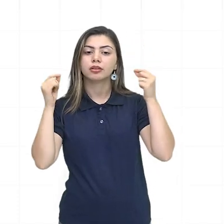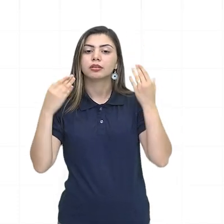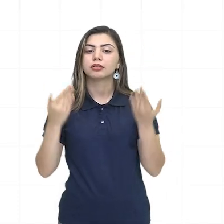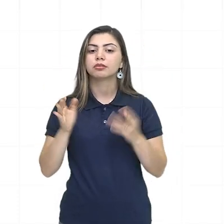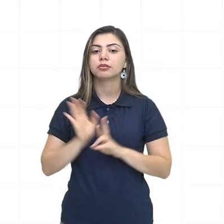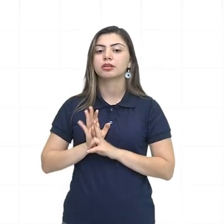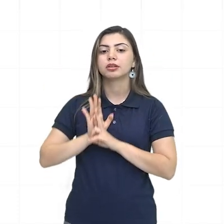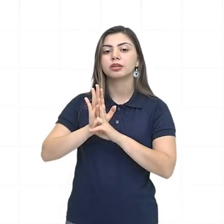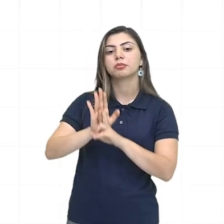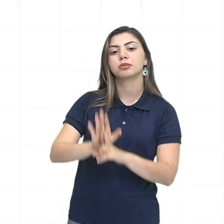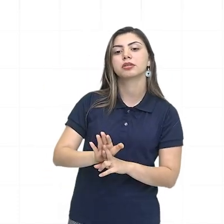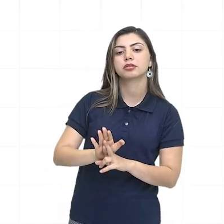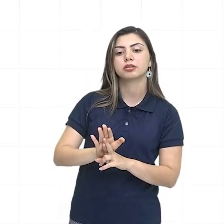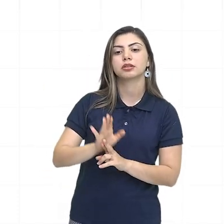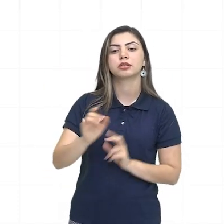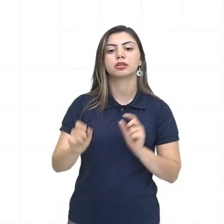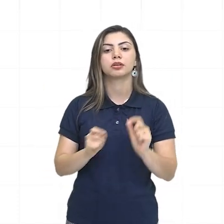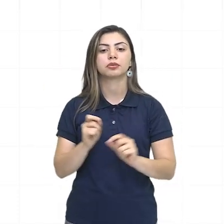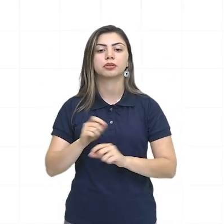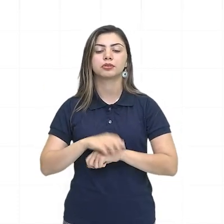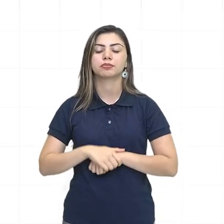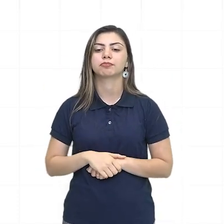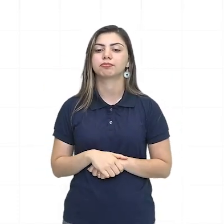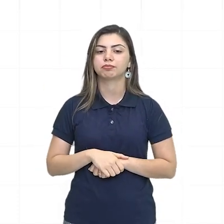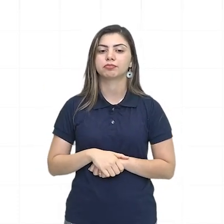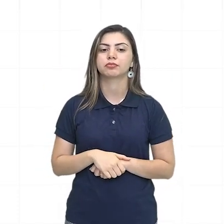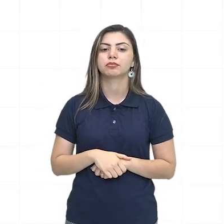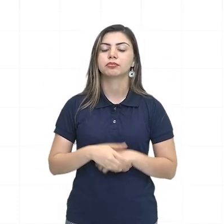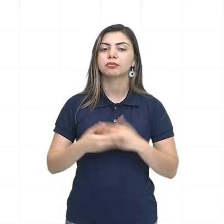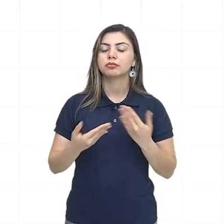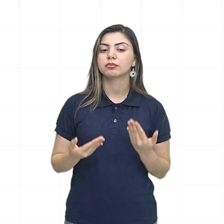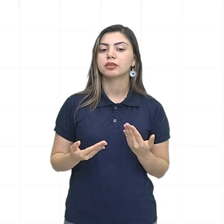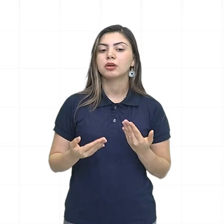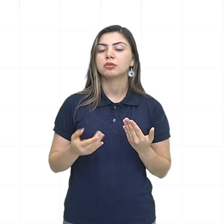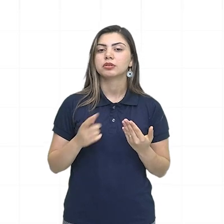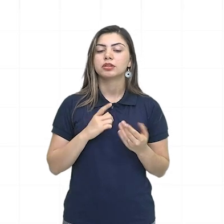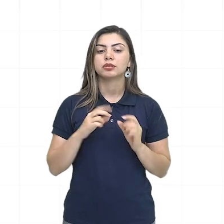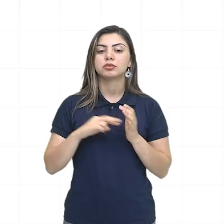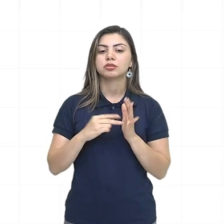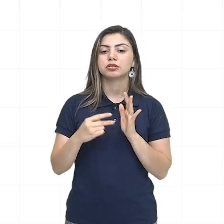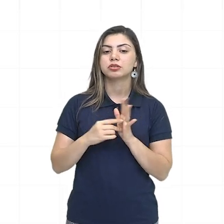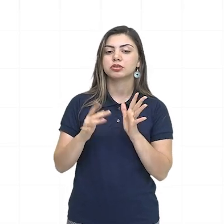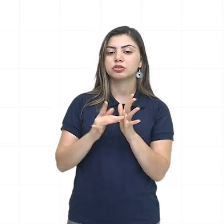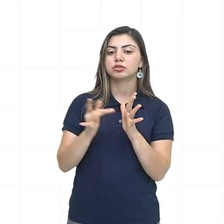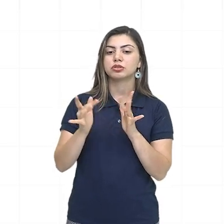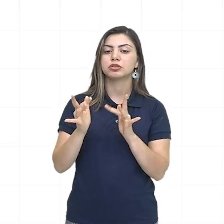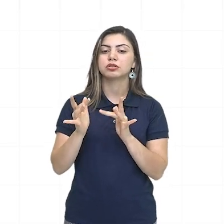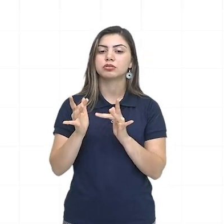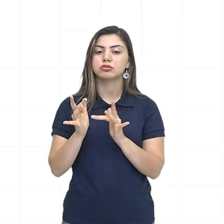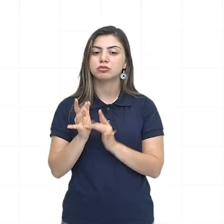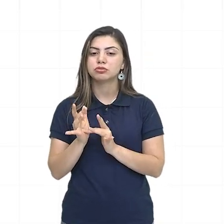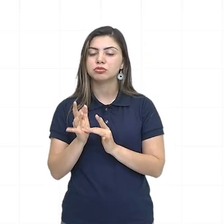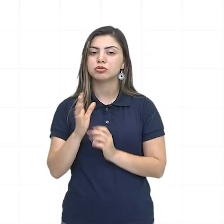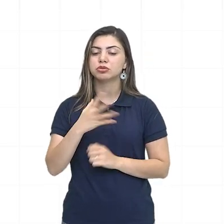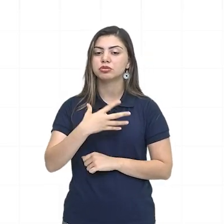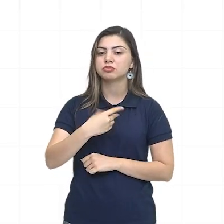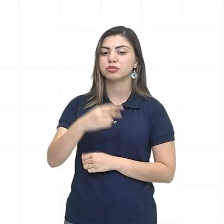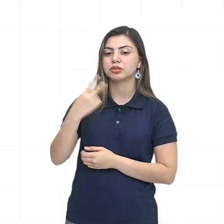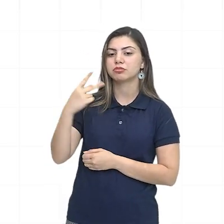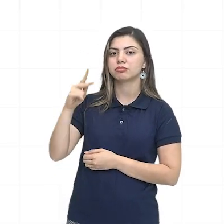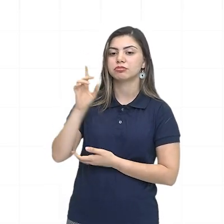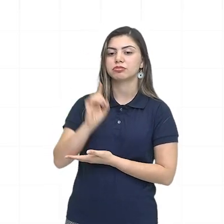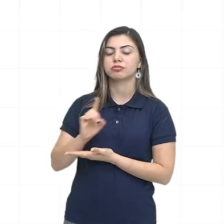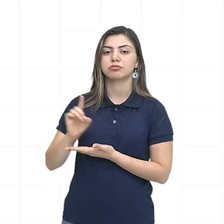representa o acrônimo Jesus Christus, Theo Ios Soter, que